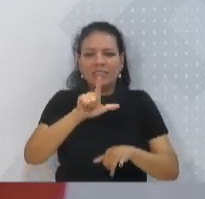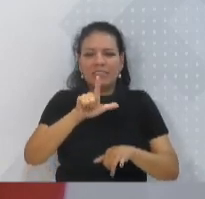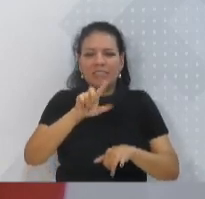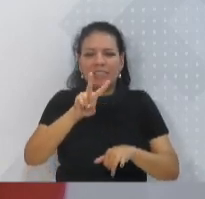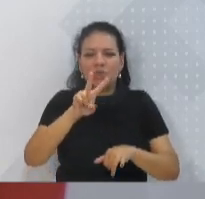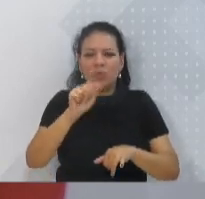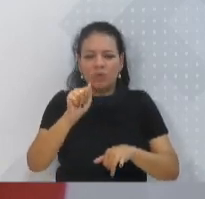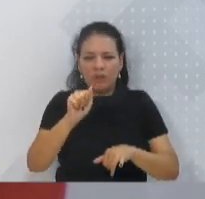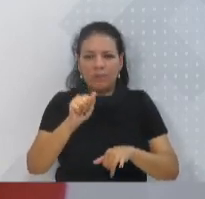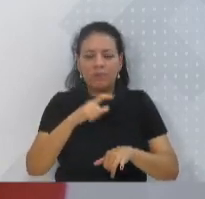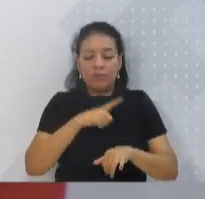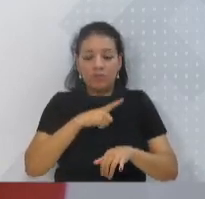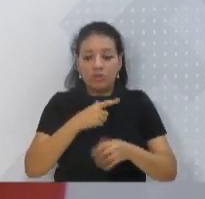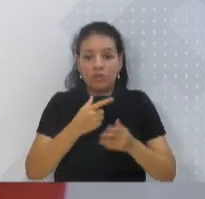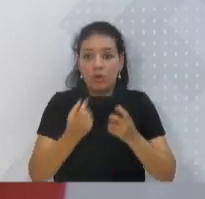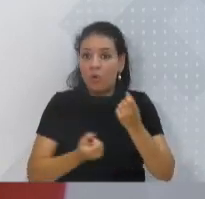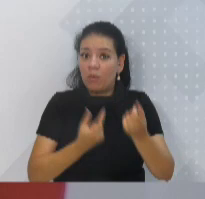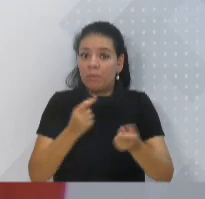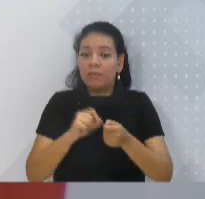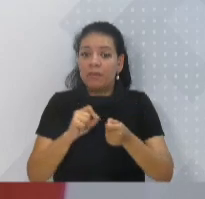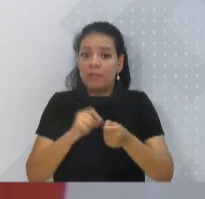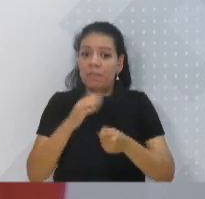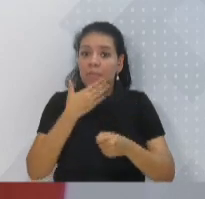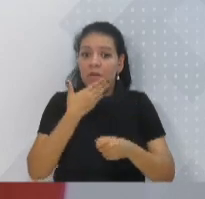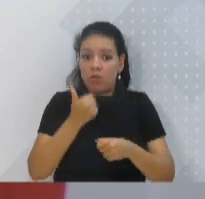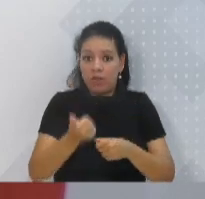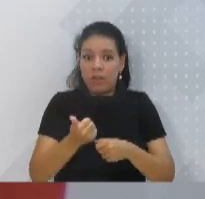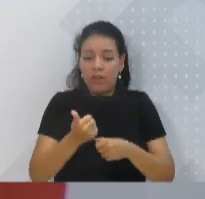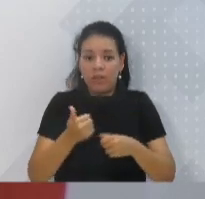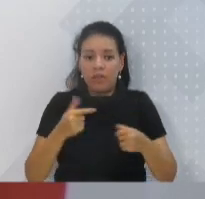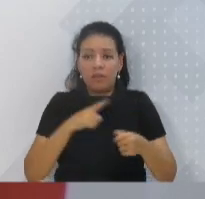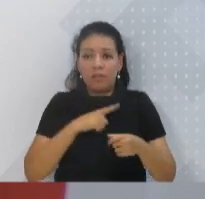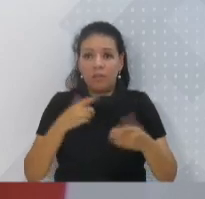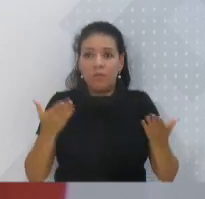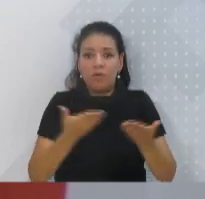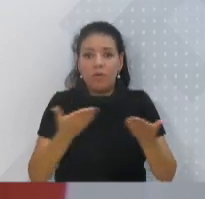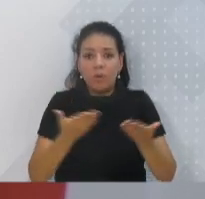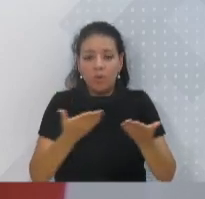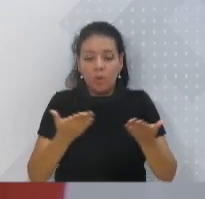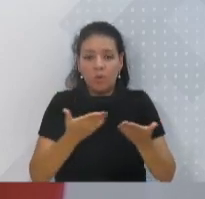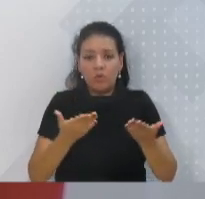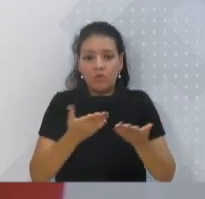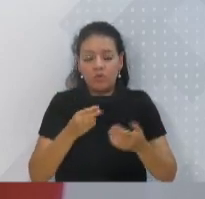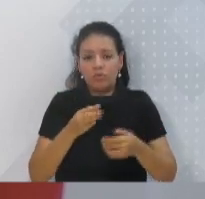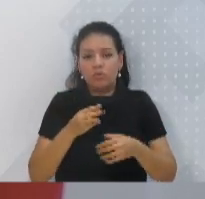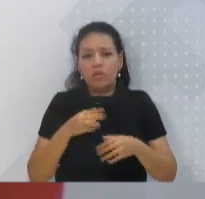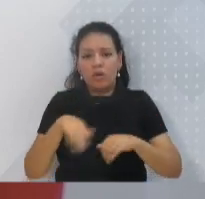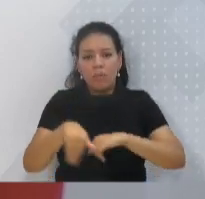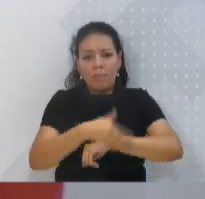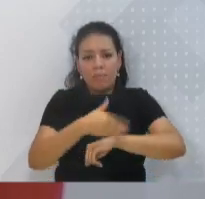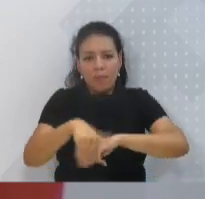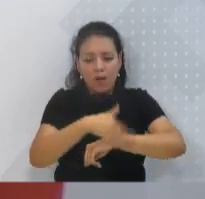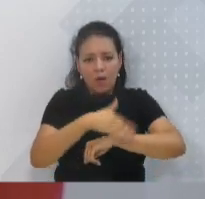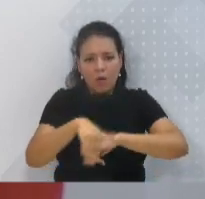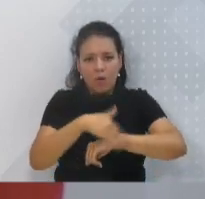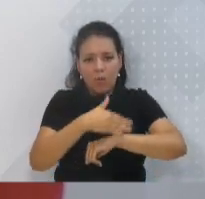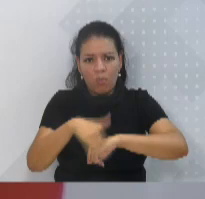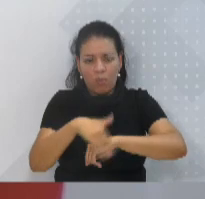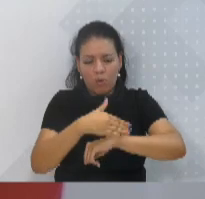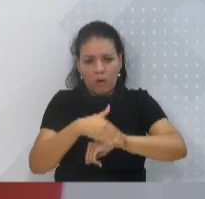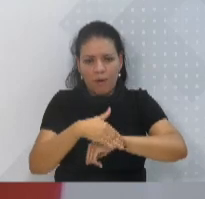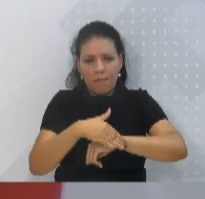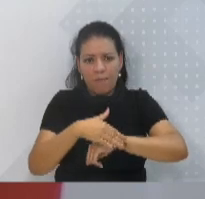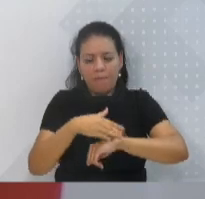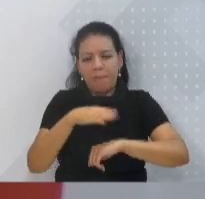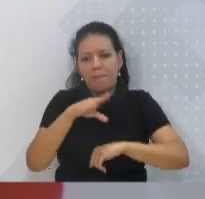ali algumas ações que deveriam ser feitas, onde temos hoje, na William Scheindevort, é uma das ruas transversais da Benjamin Costa, da